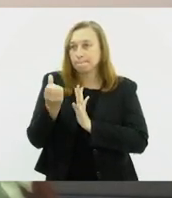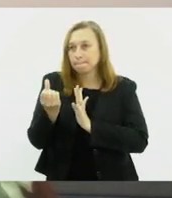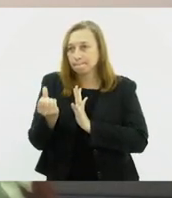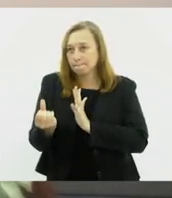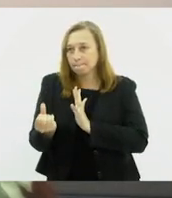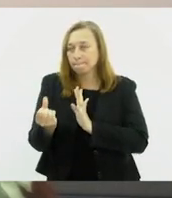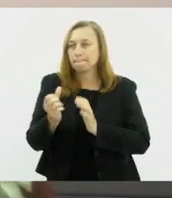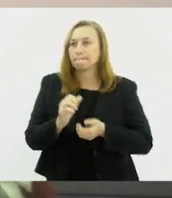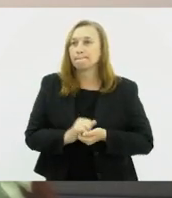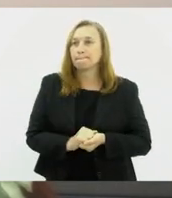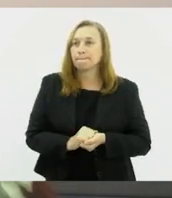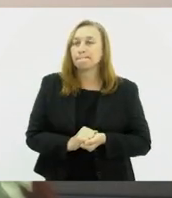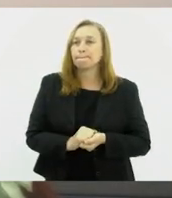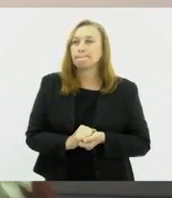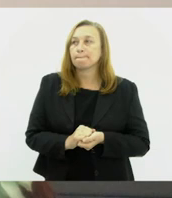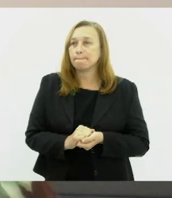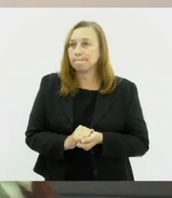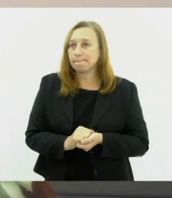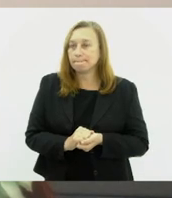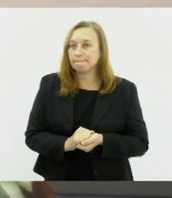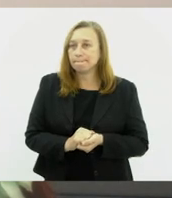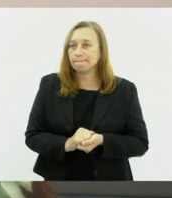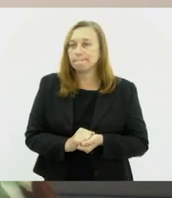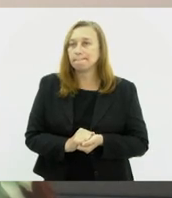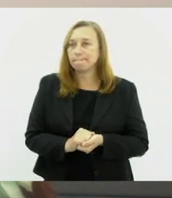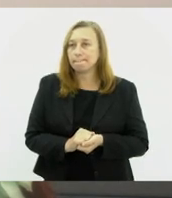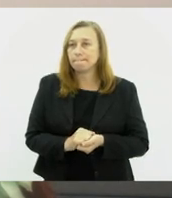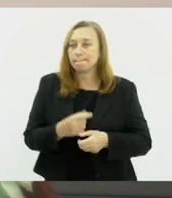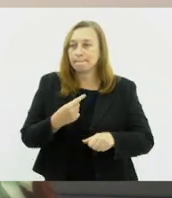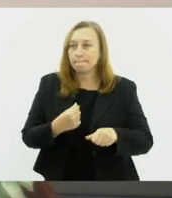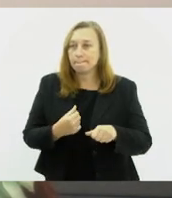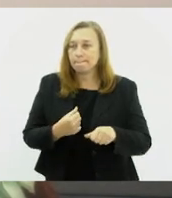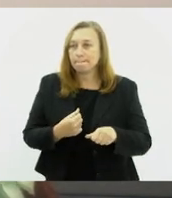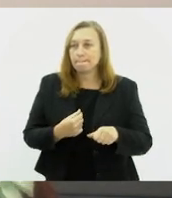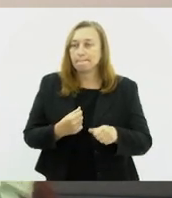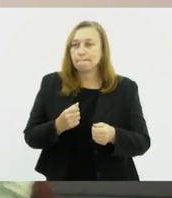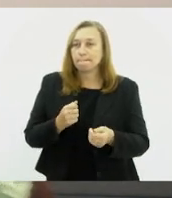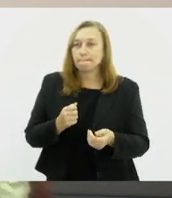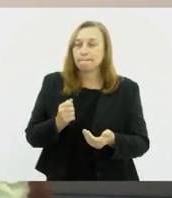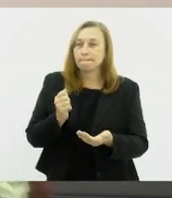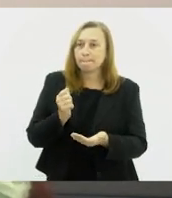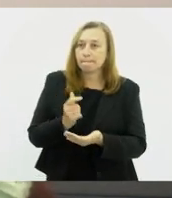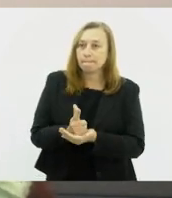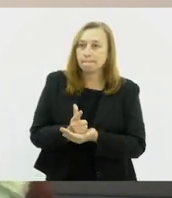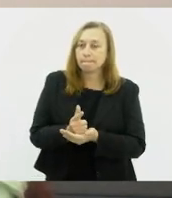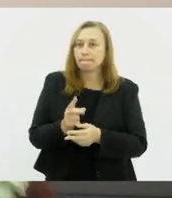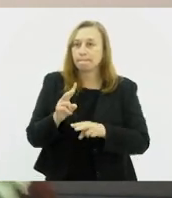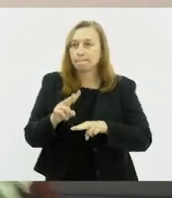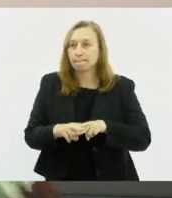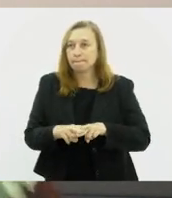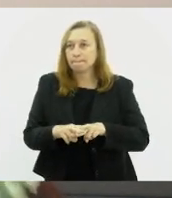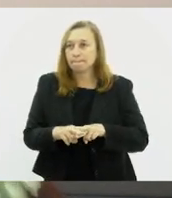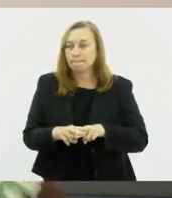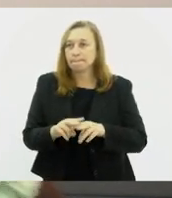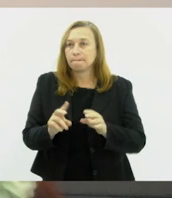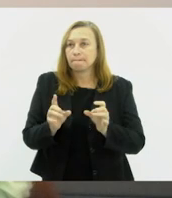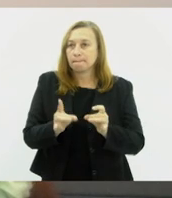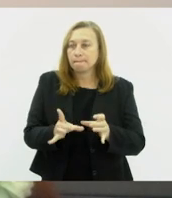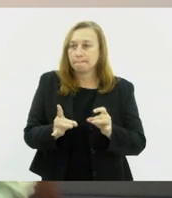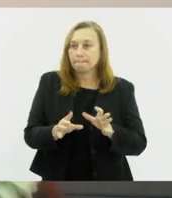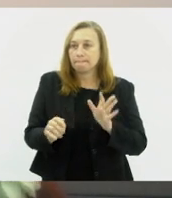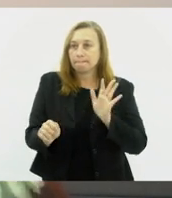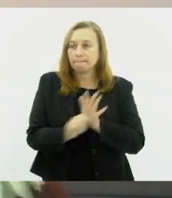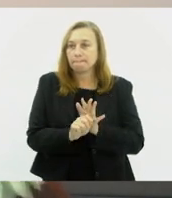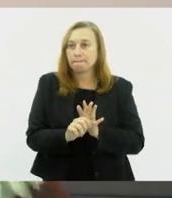36 financiar e custear o tráfico de drogas pena 8 a 20